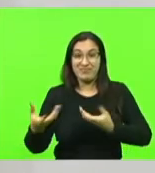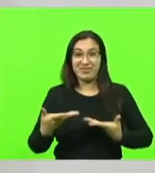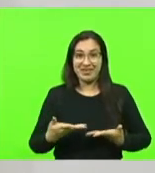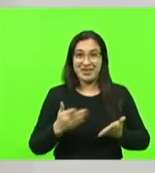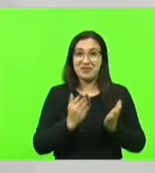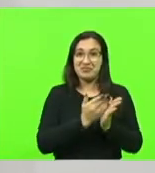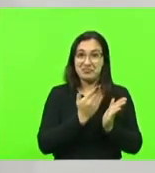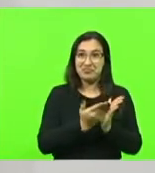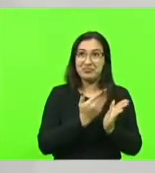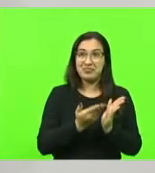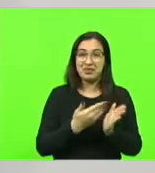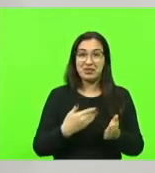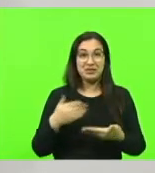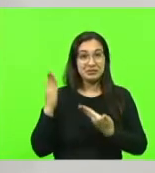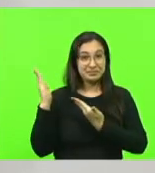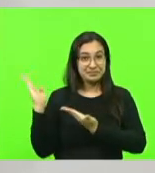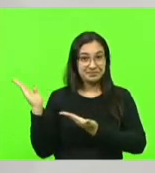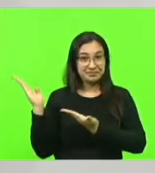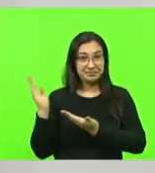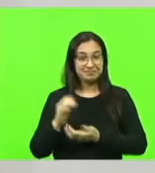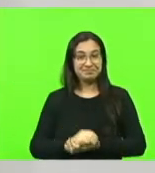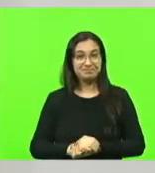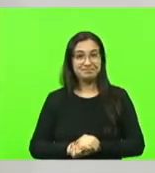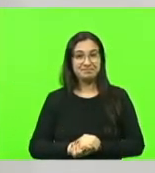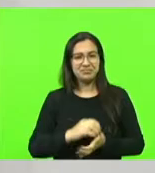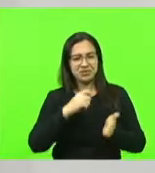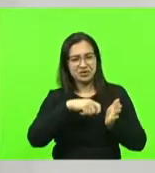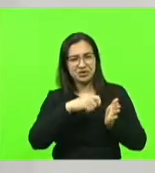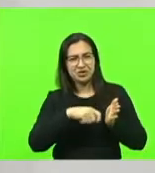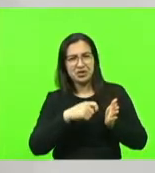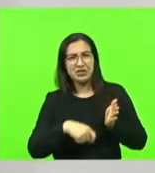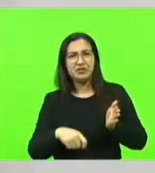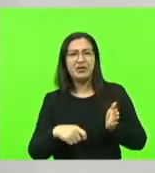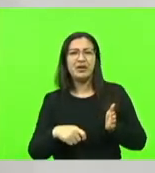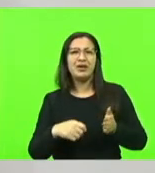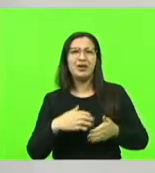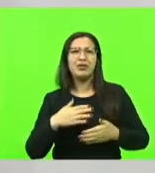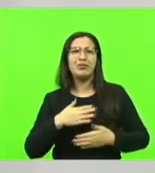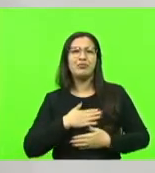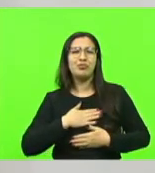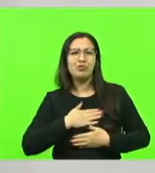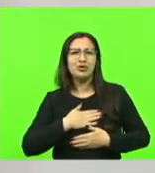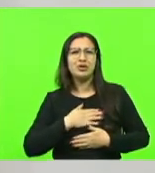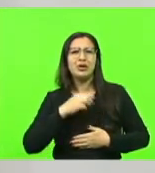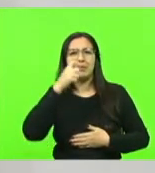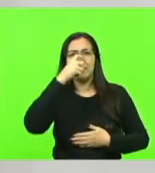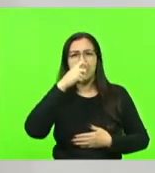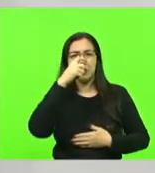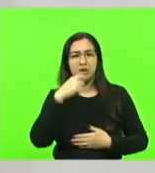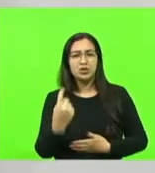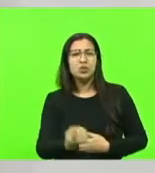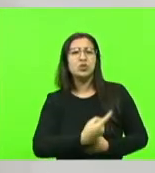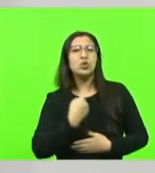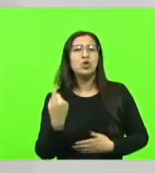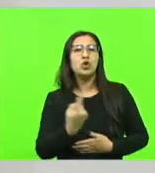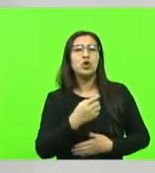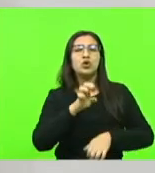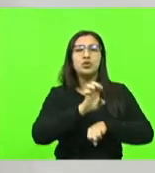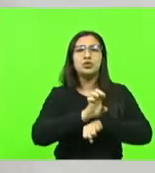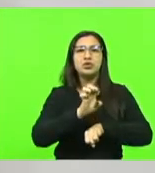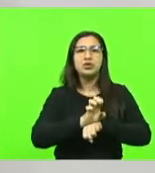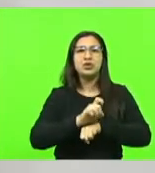Estado, a dedicatória dela aqui, prezado deputado Maurício, Nosso Estado é referência